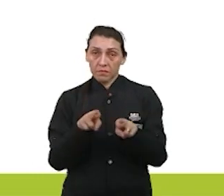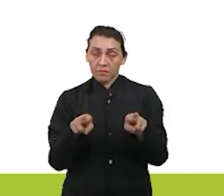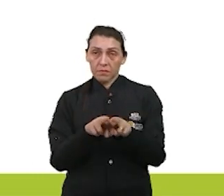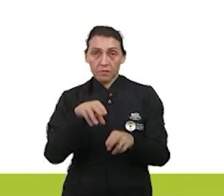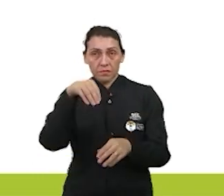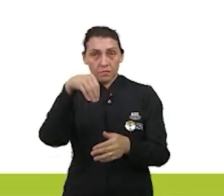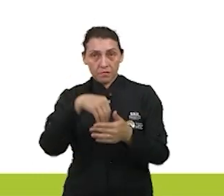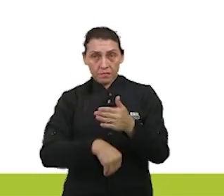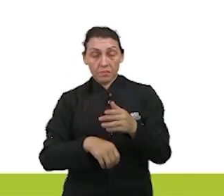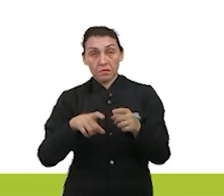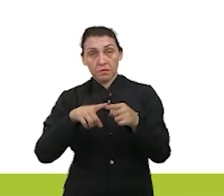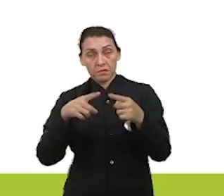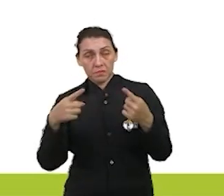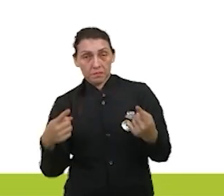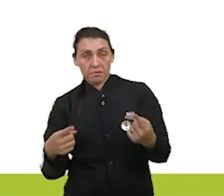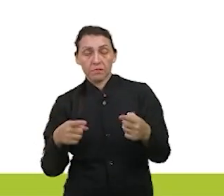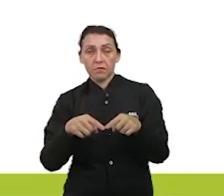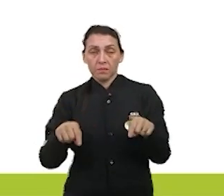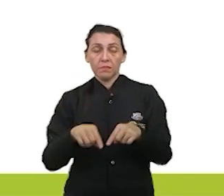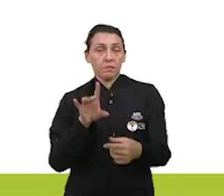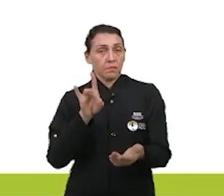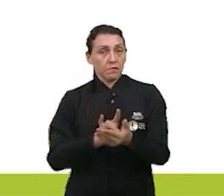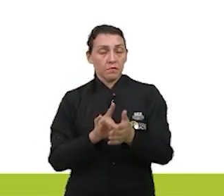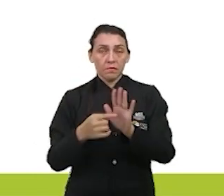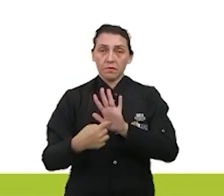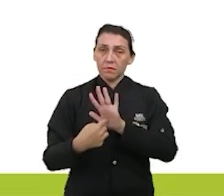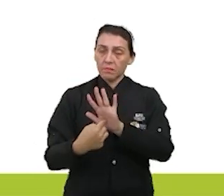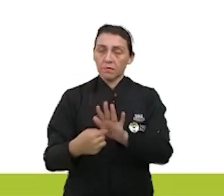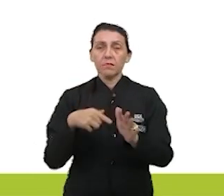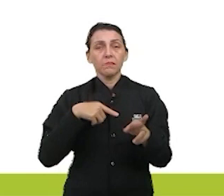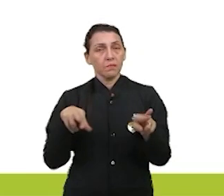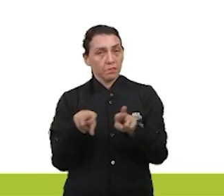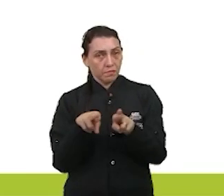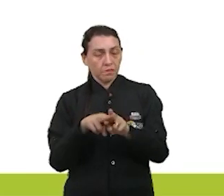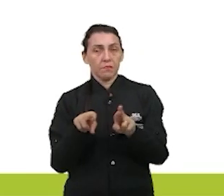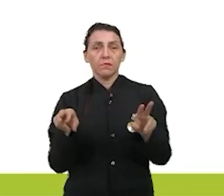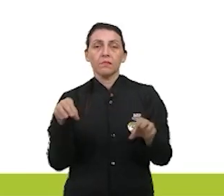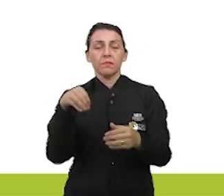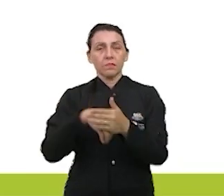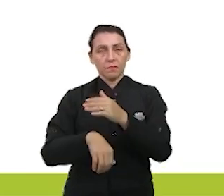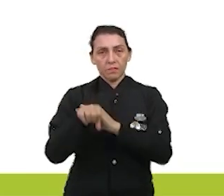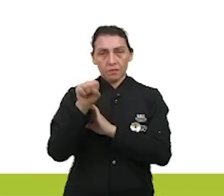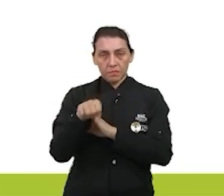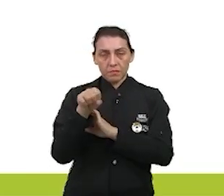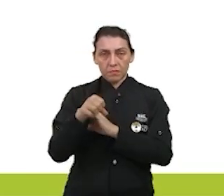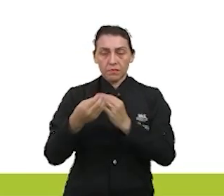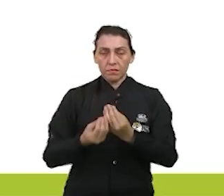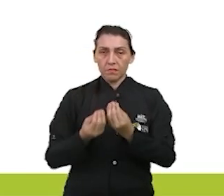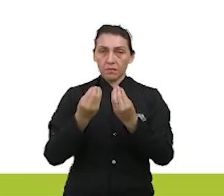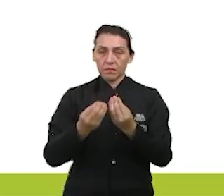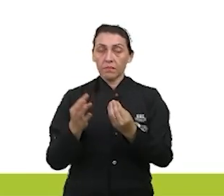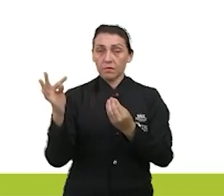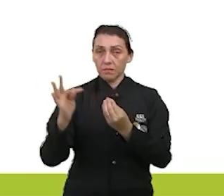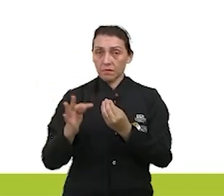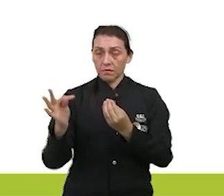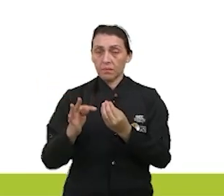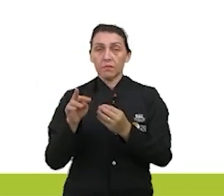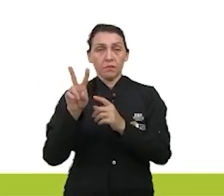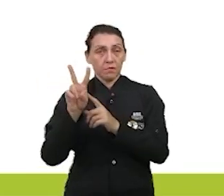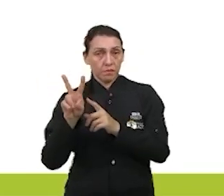interna. Entretanto, baterias reais apresentam essa resistência interna, disponibilizando uma tensão efetiva